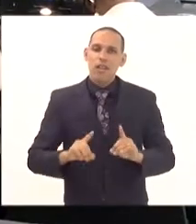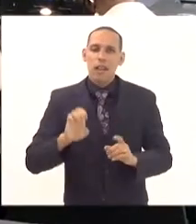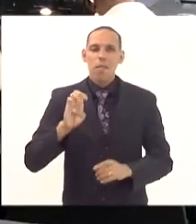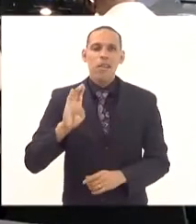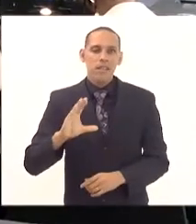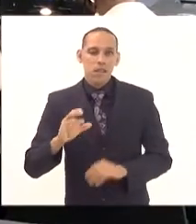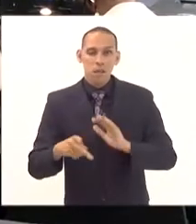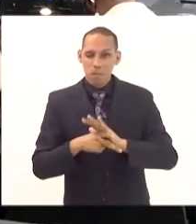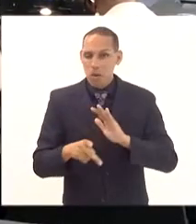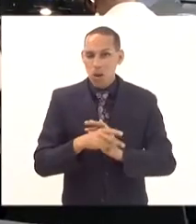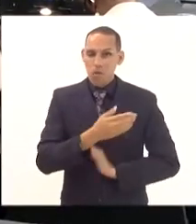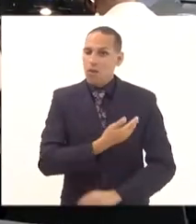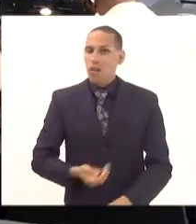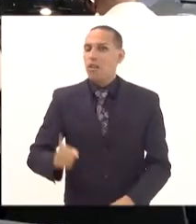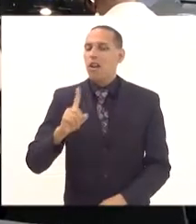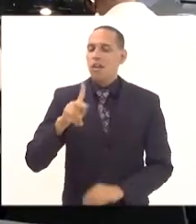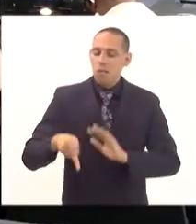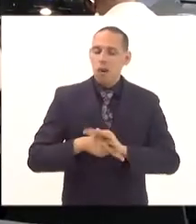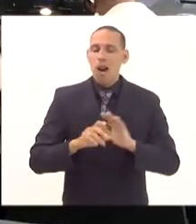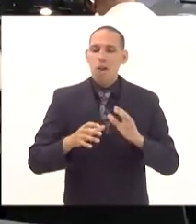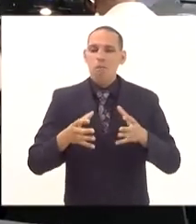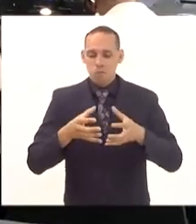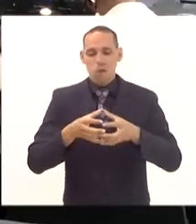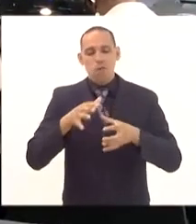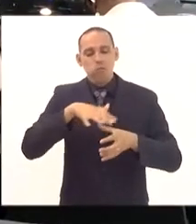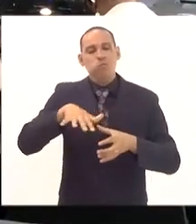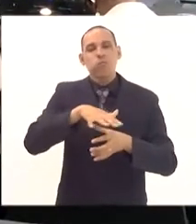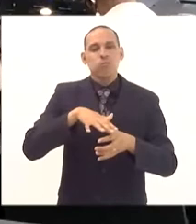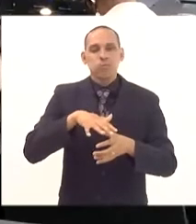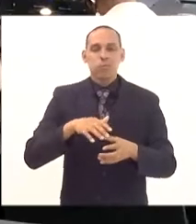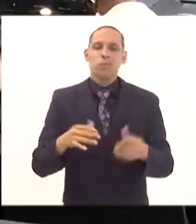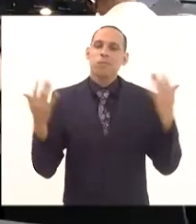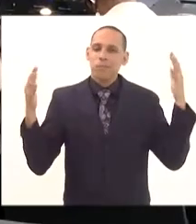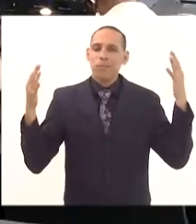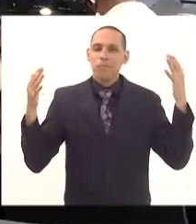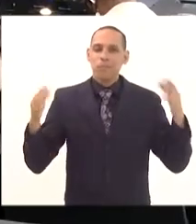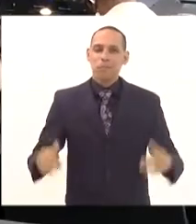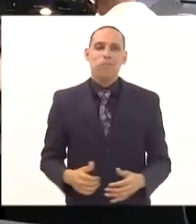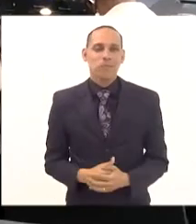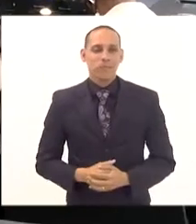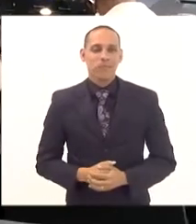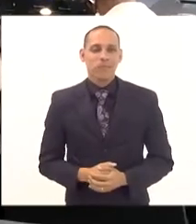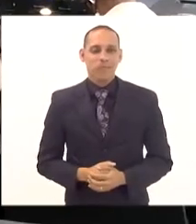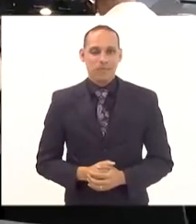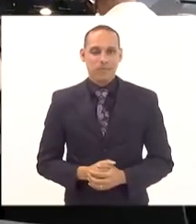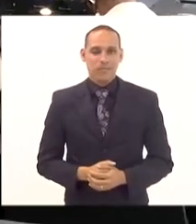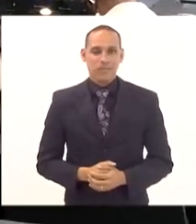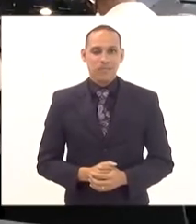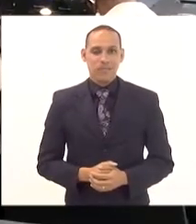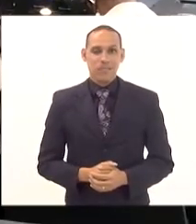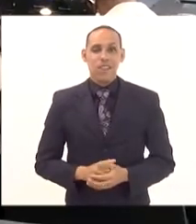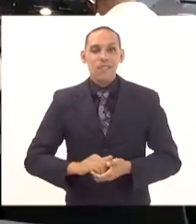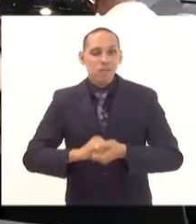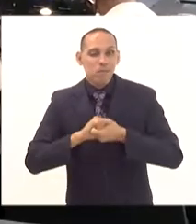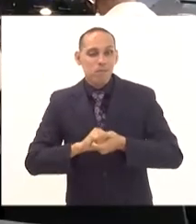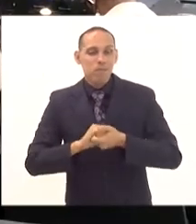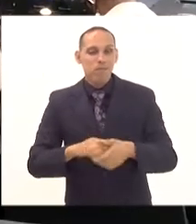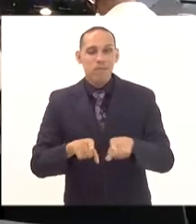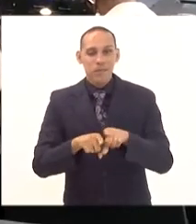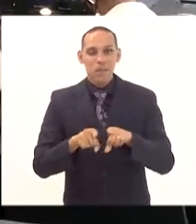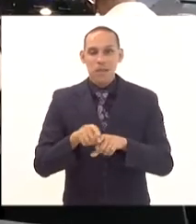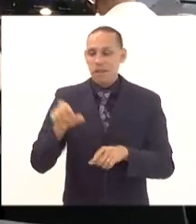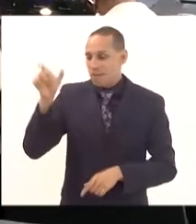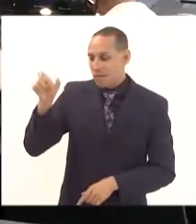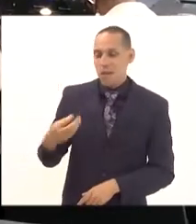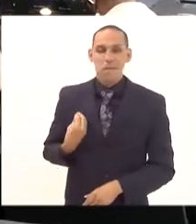não é do governo aí ABC do Povo Olá quero saudar aqui também